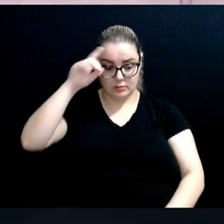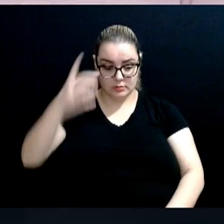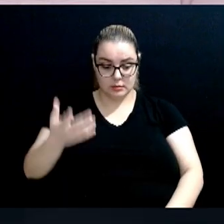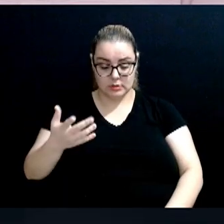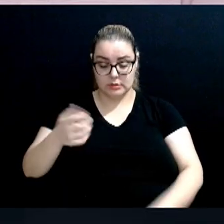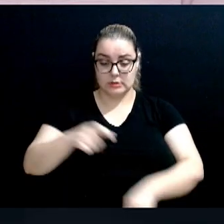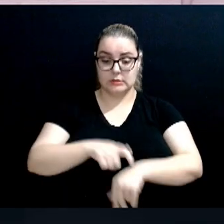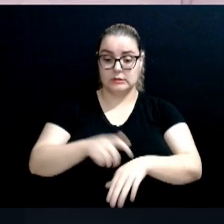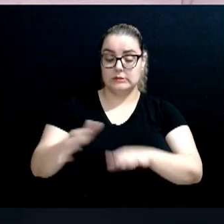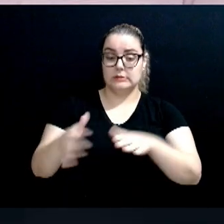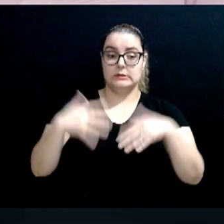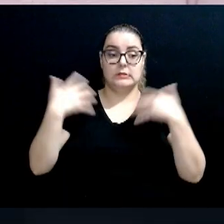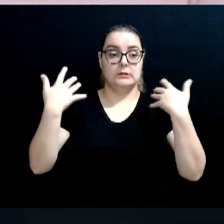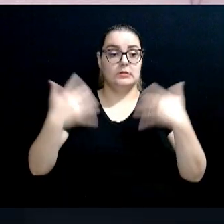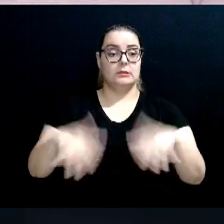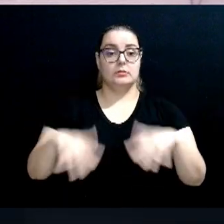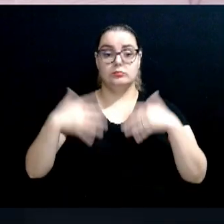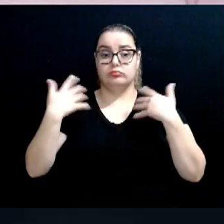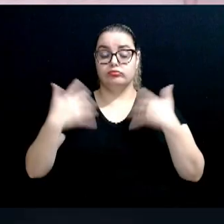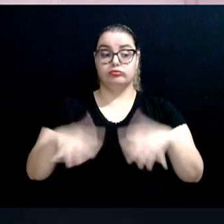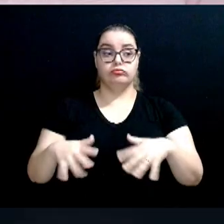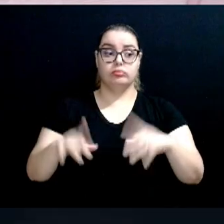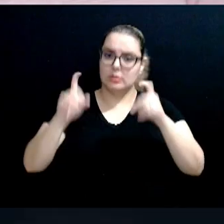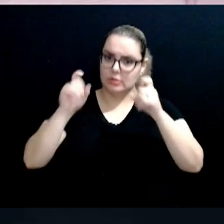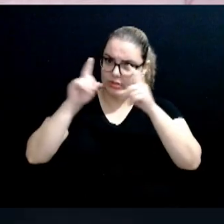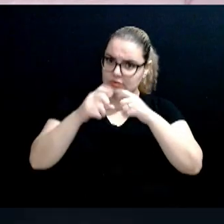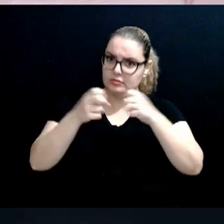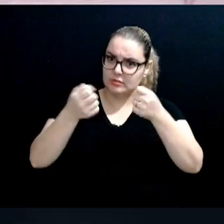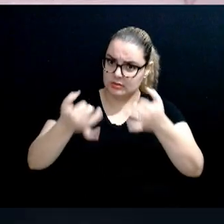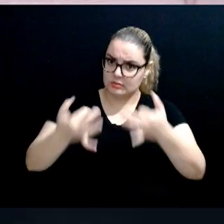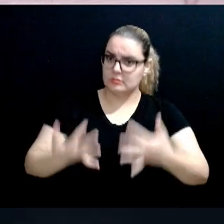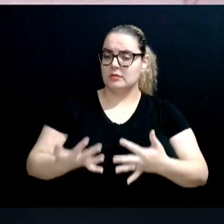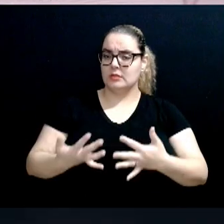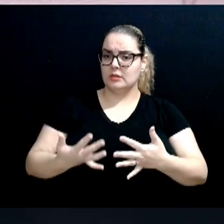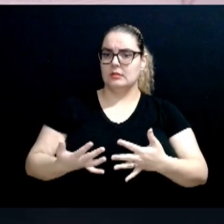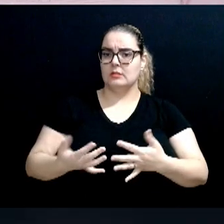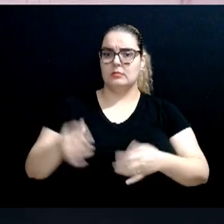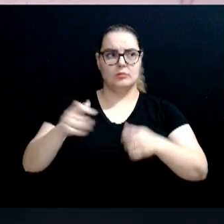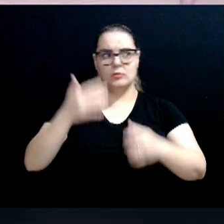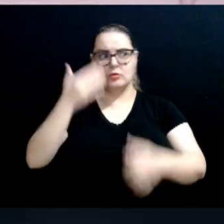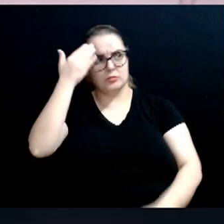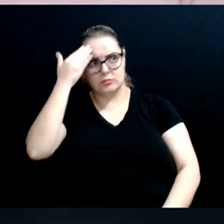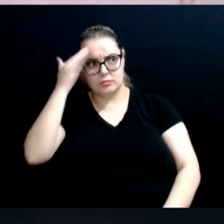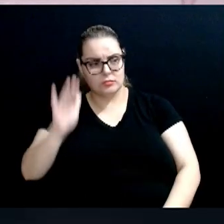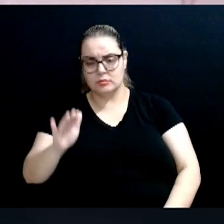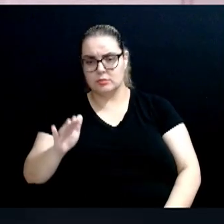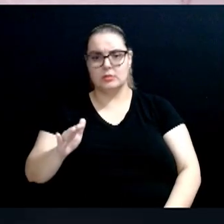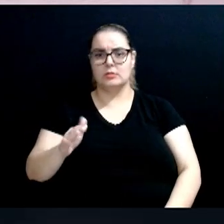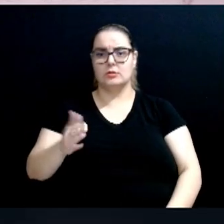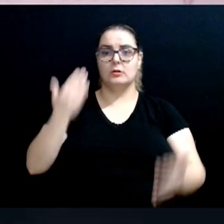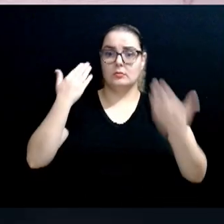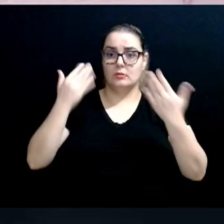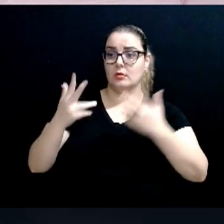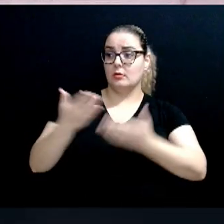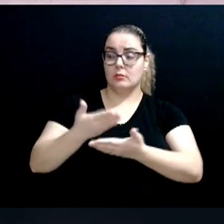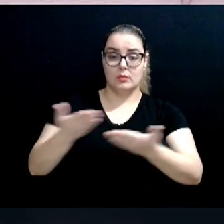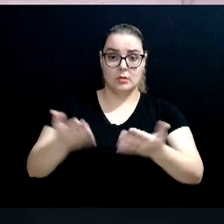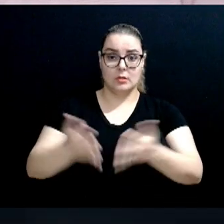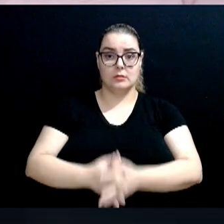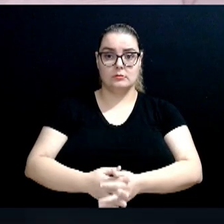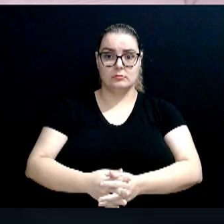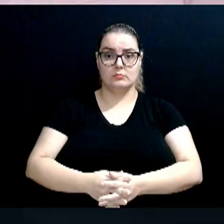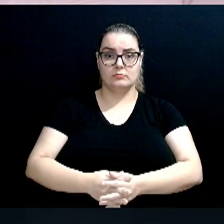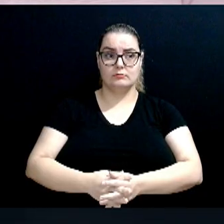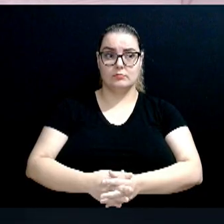assim que é um pouco meio que difícil de explicar para quem não tem o entendimento da psicologia igual vocês têm. Então, qual o